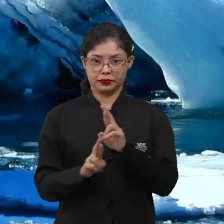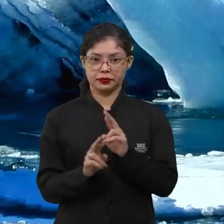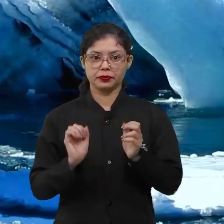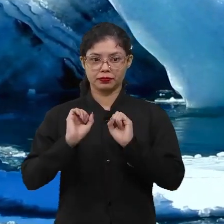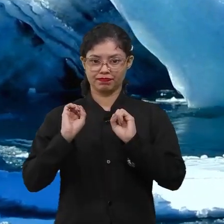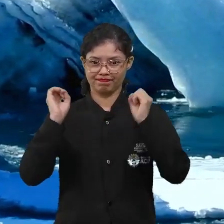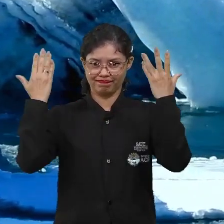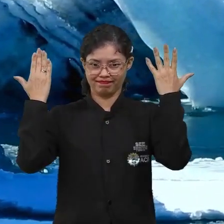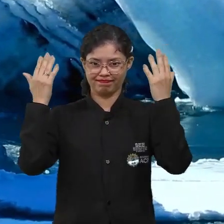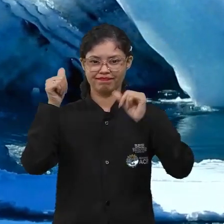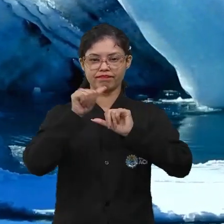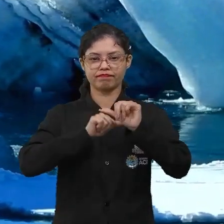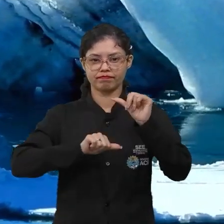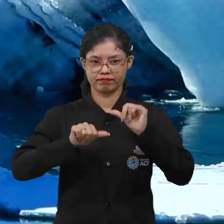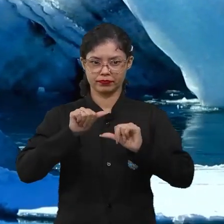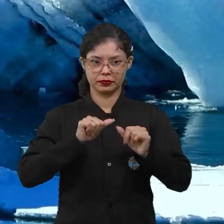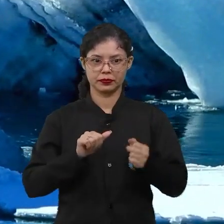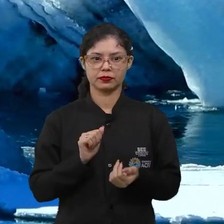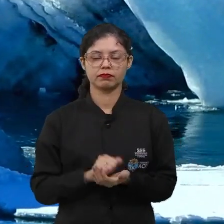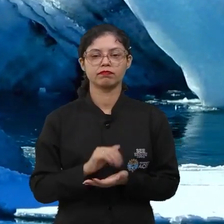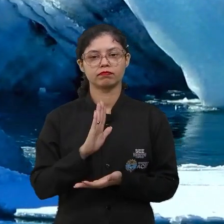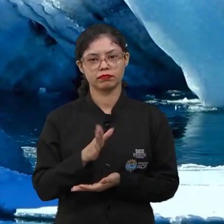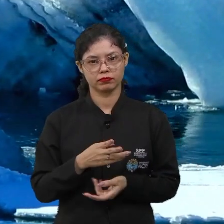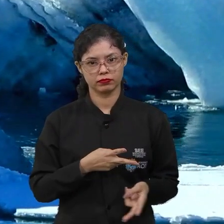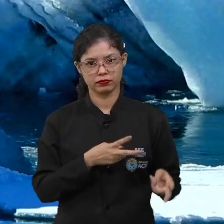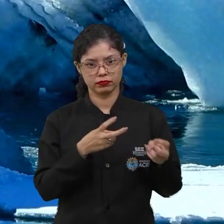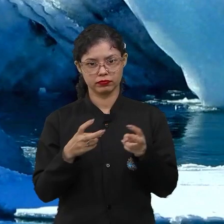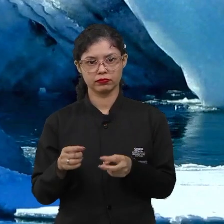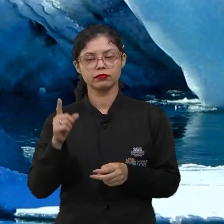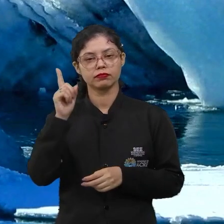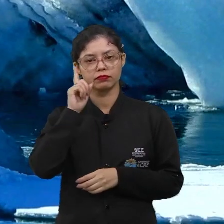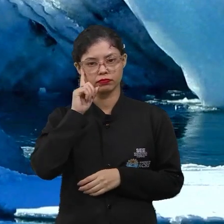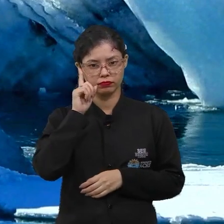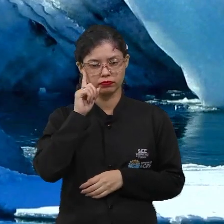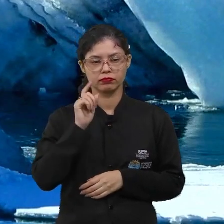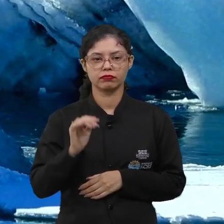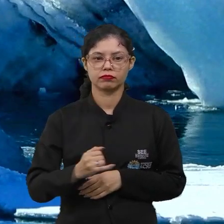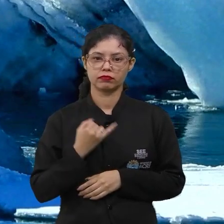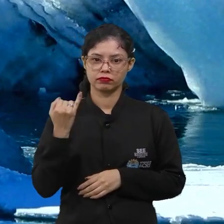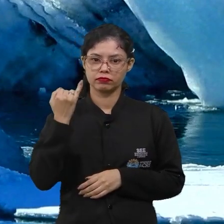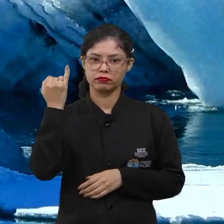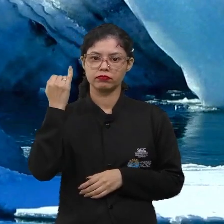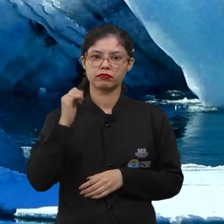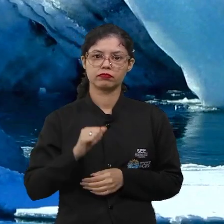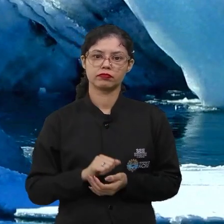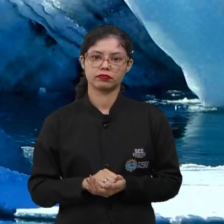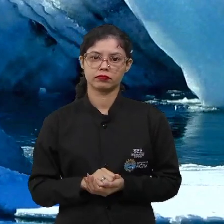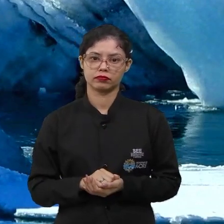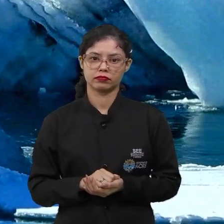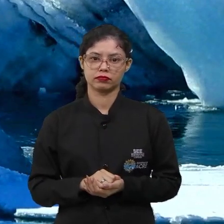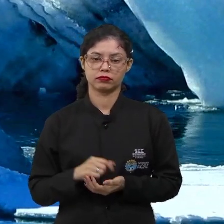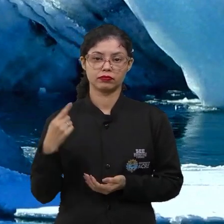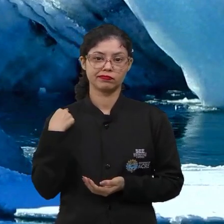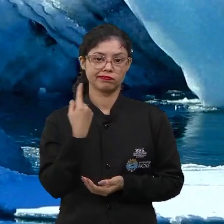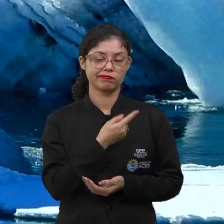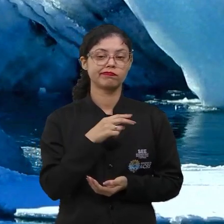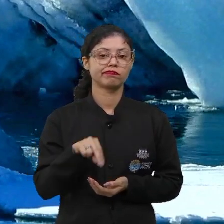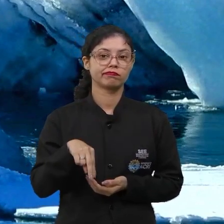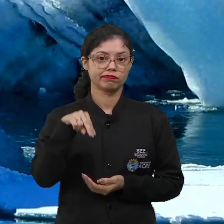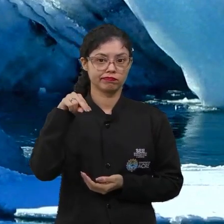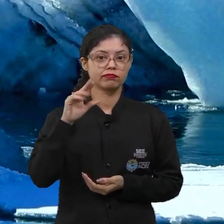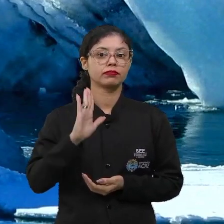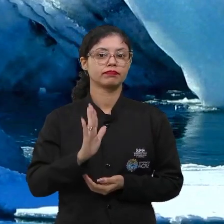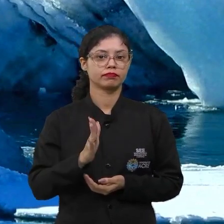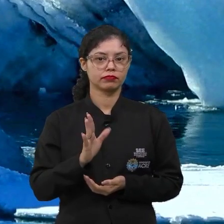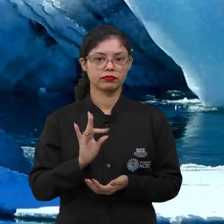às mudanças climáticas. E é algo que percebemos todos os dias, principalmente na região onde moramos. Sim, isso já é